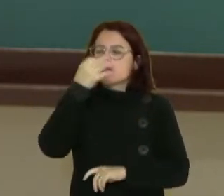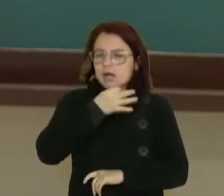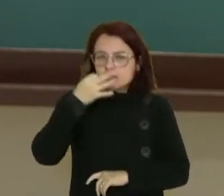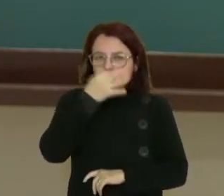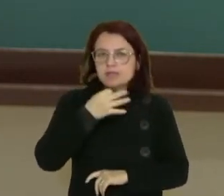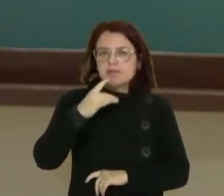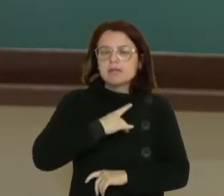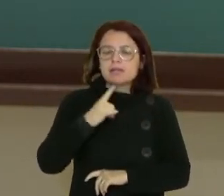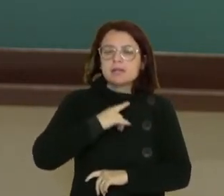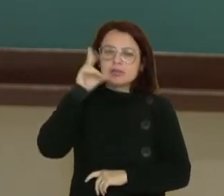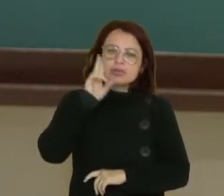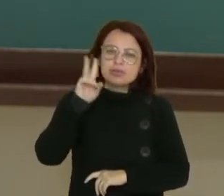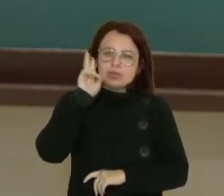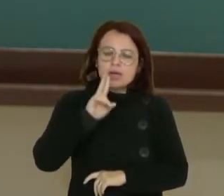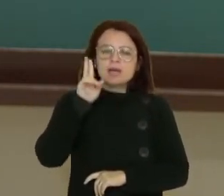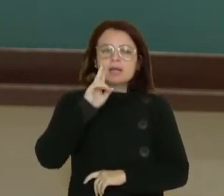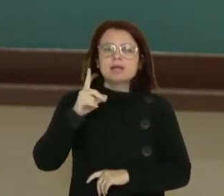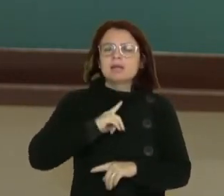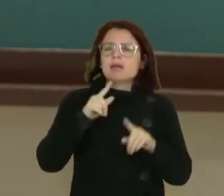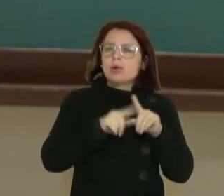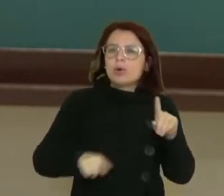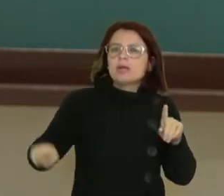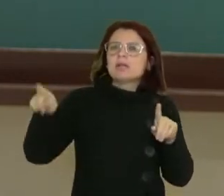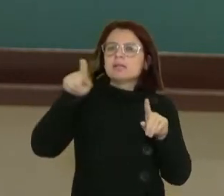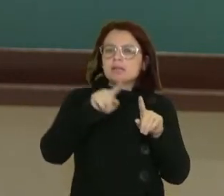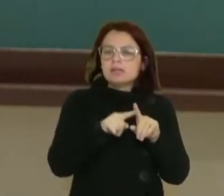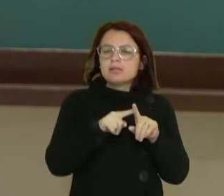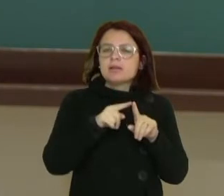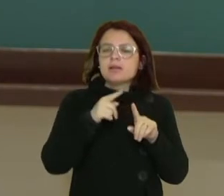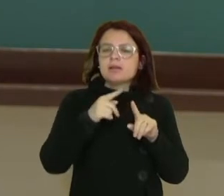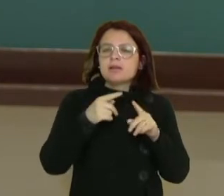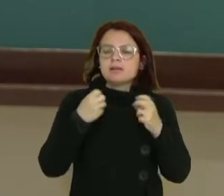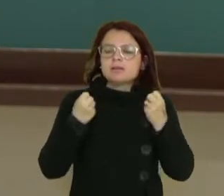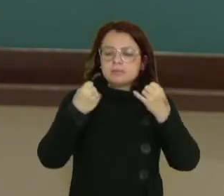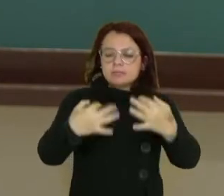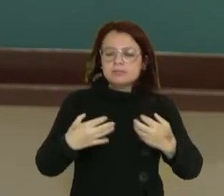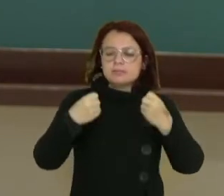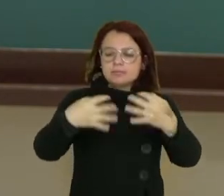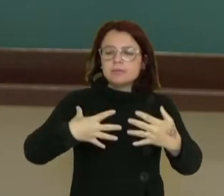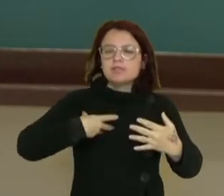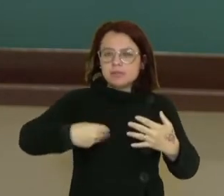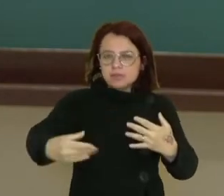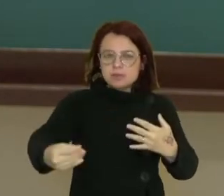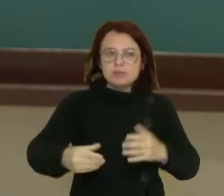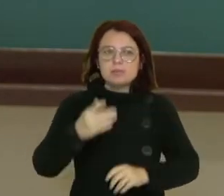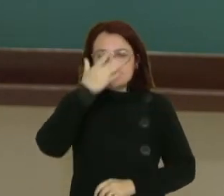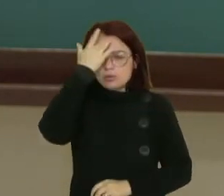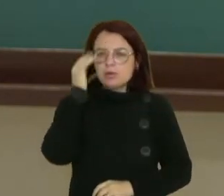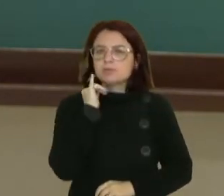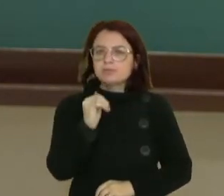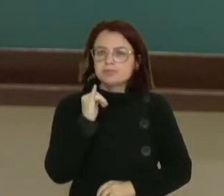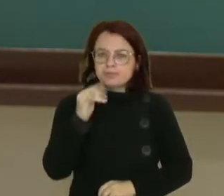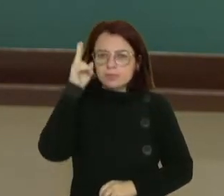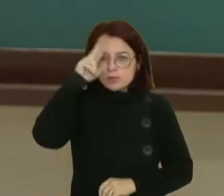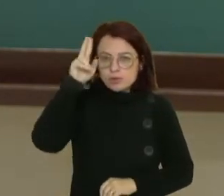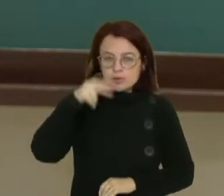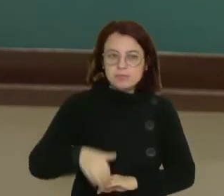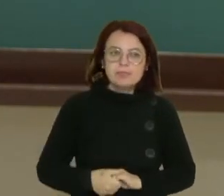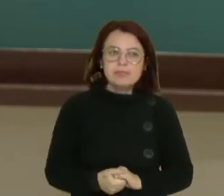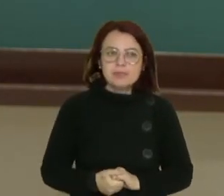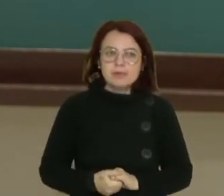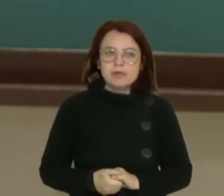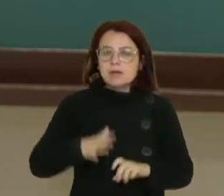histórias, então sobre a origem, que é contado de geração em geração por meio dos contadores de história. Os mitos são